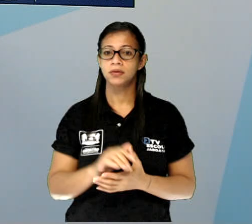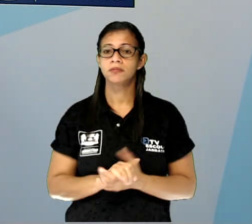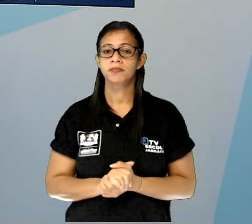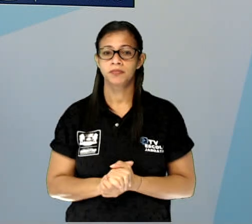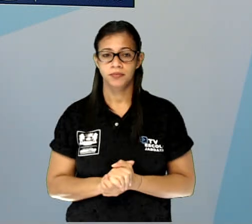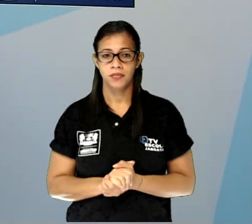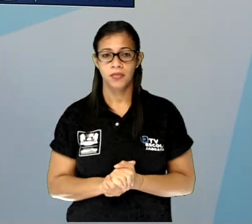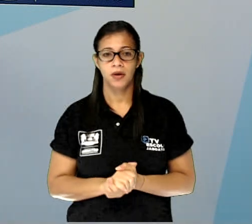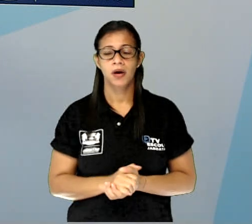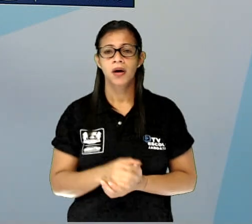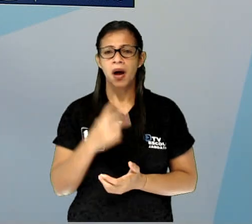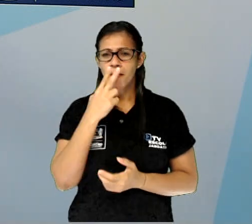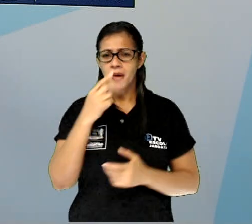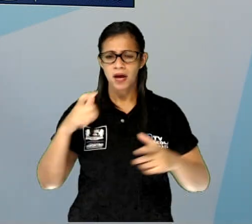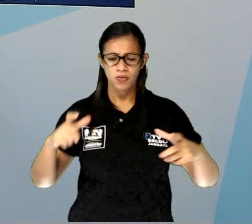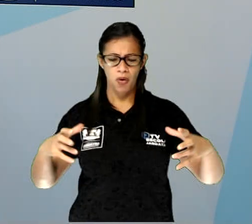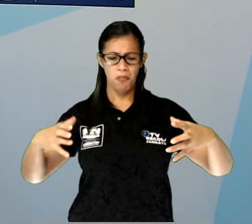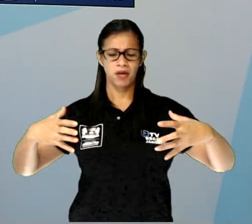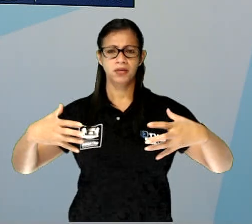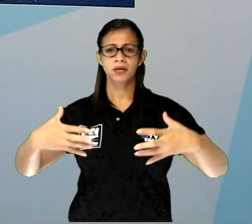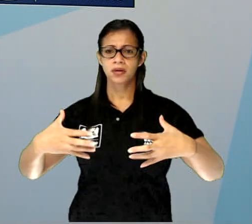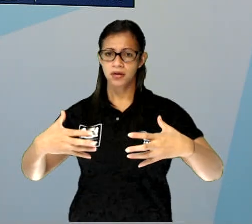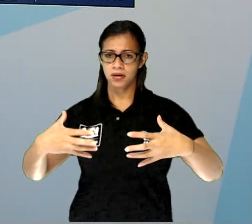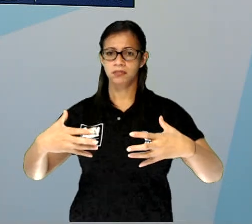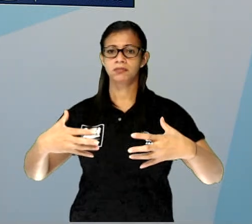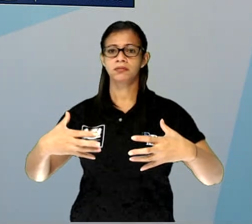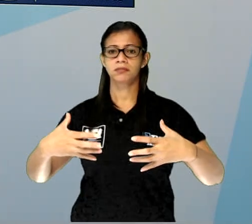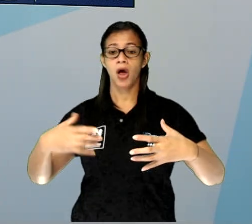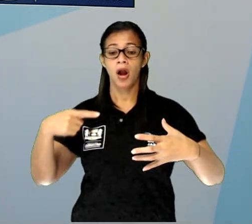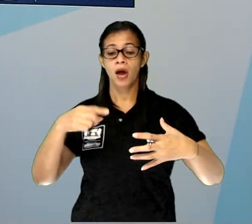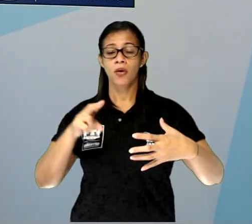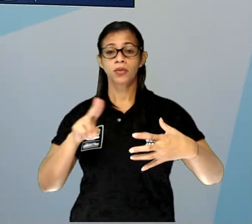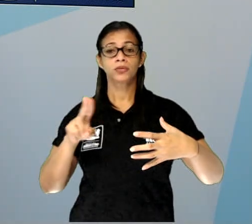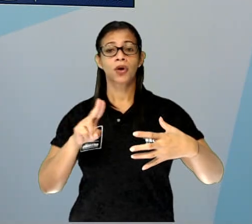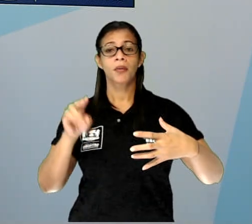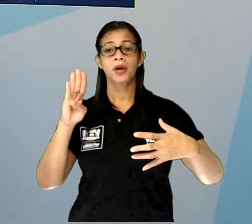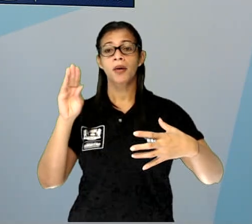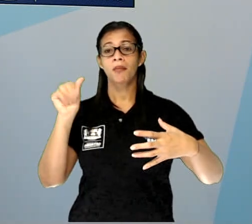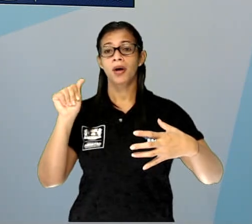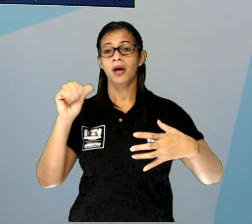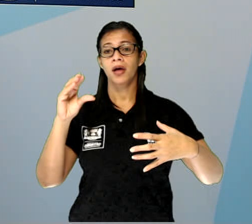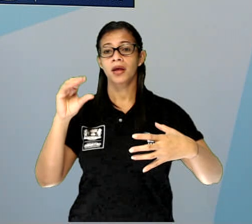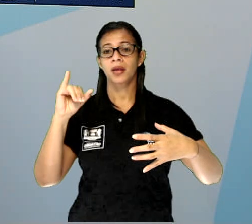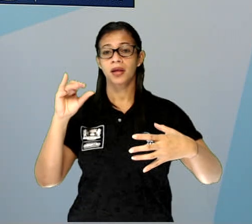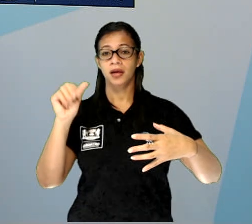bacia mesmo, chamada de bacia oceânica. No meio do caminho